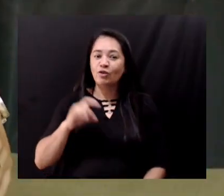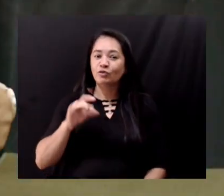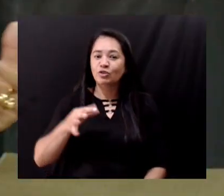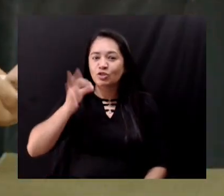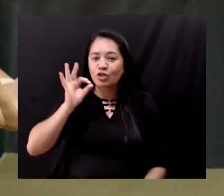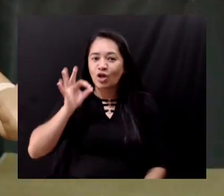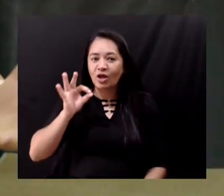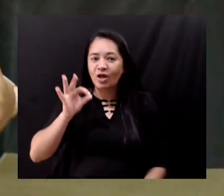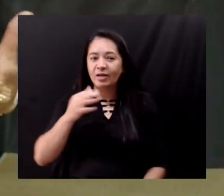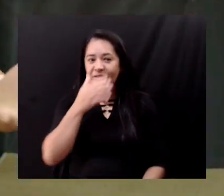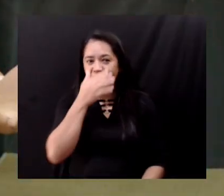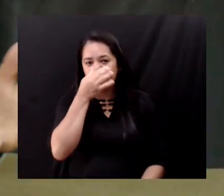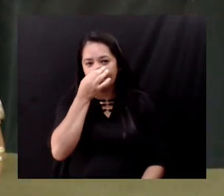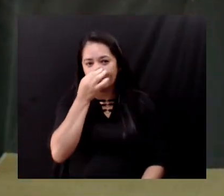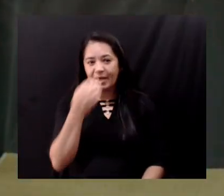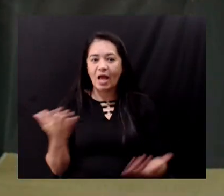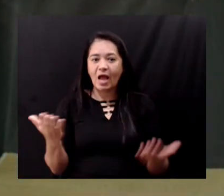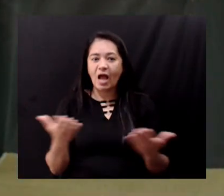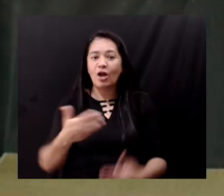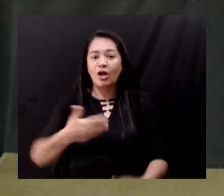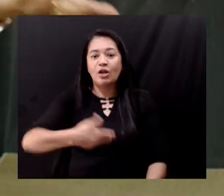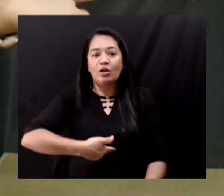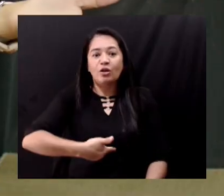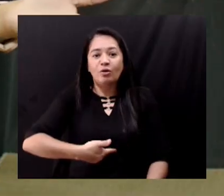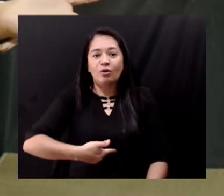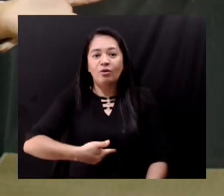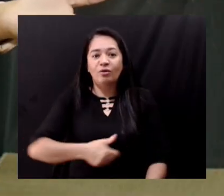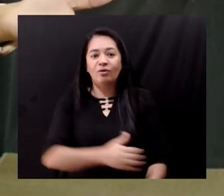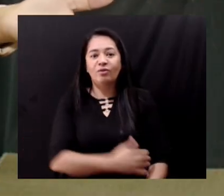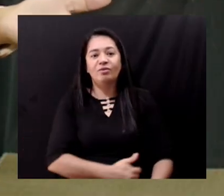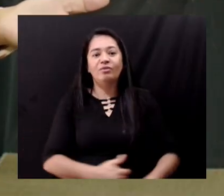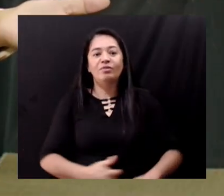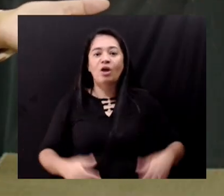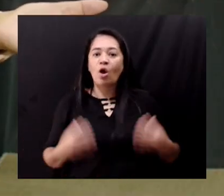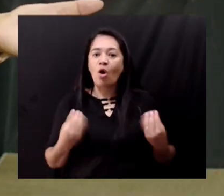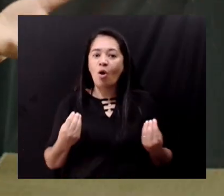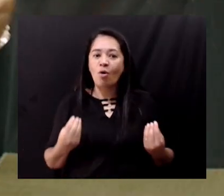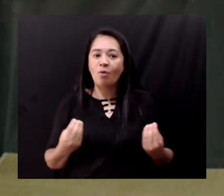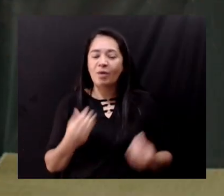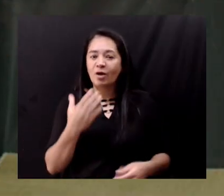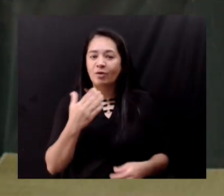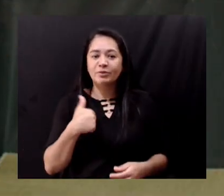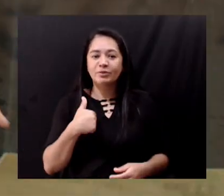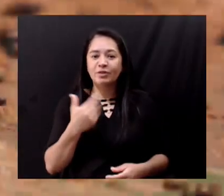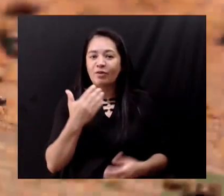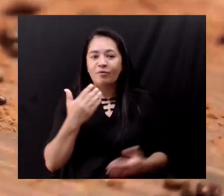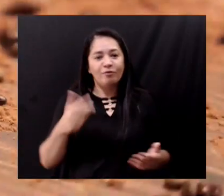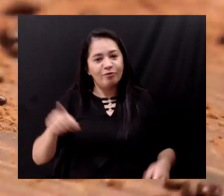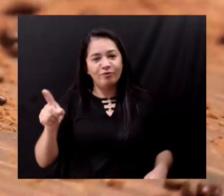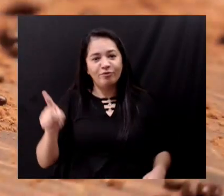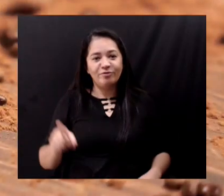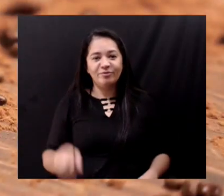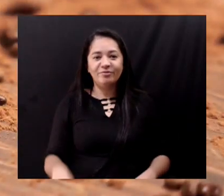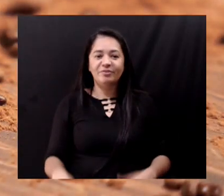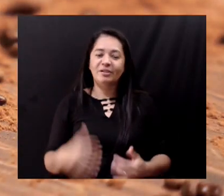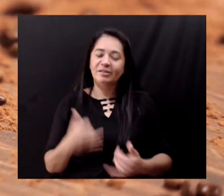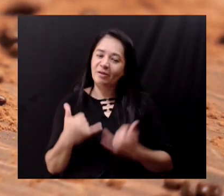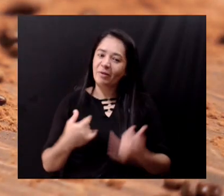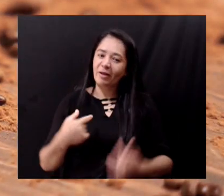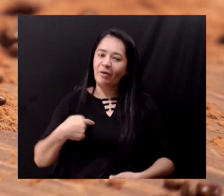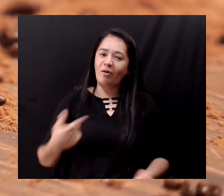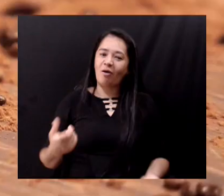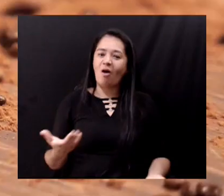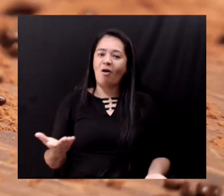torradas e agora eu tô com fome. E a hora que eu sair daqui, a primeira comida que eu ver na frente eu vou comer. Vocês estão de brincadeira comigo. Aí não pode.